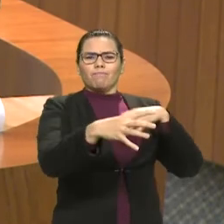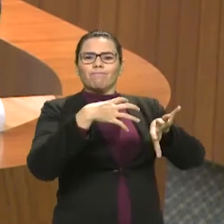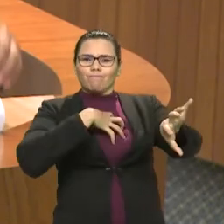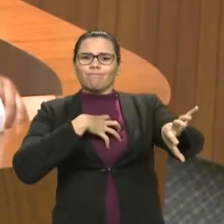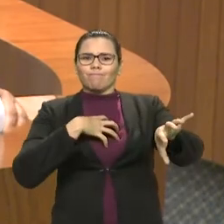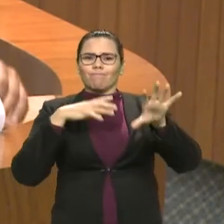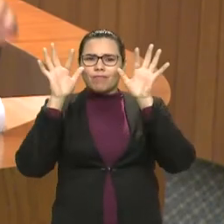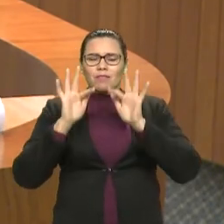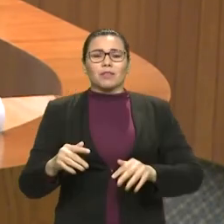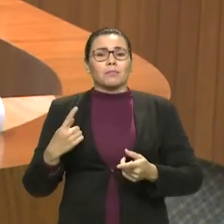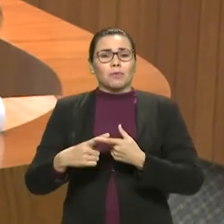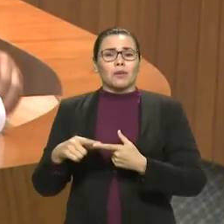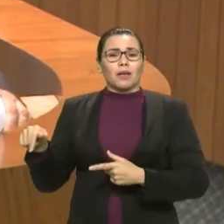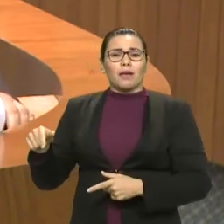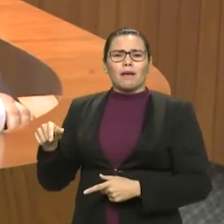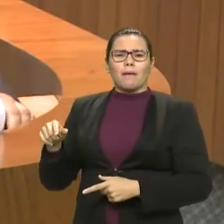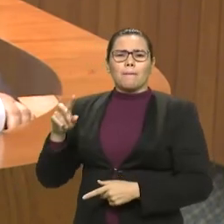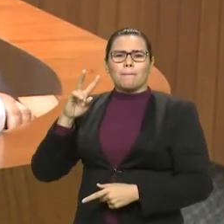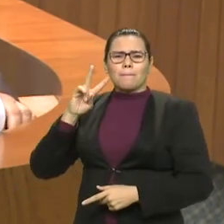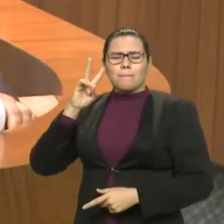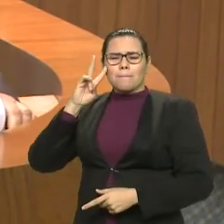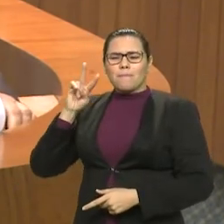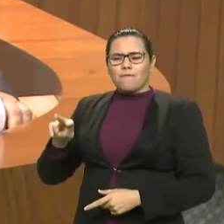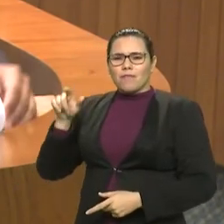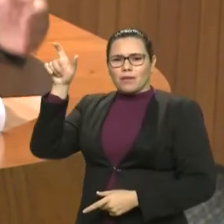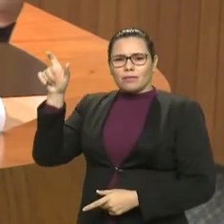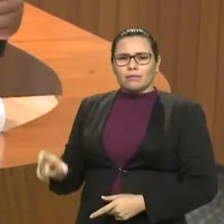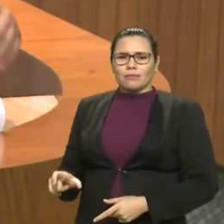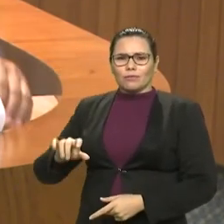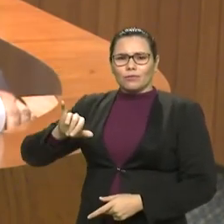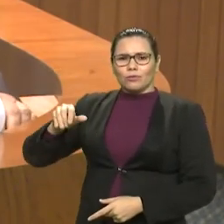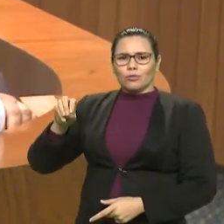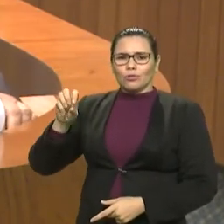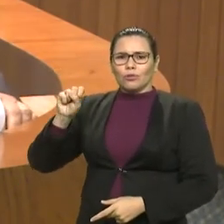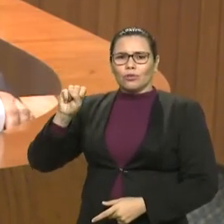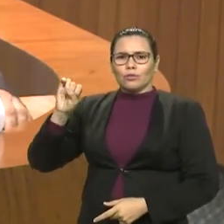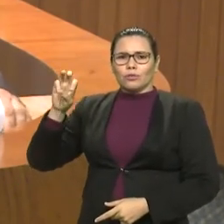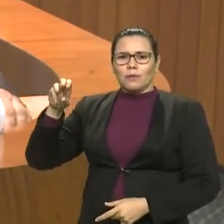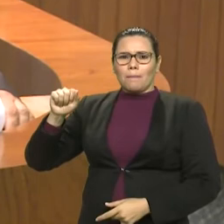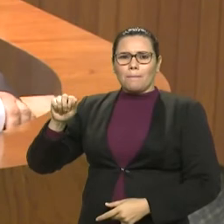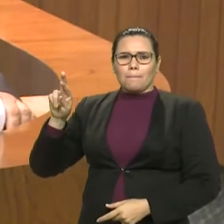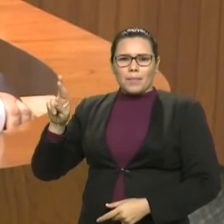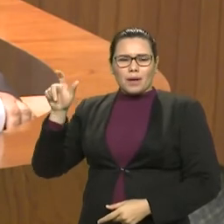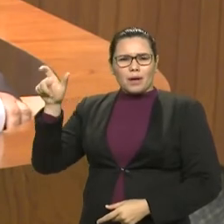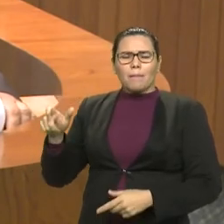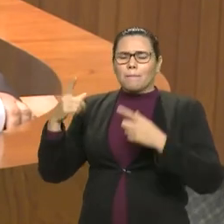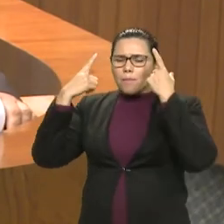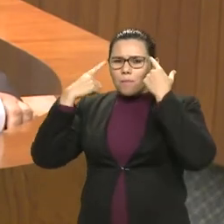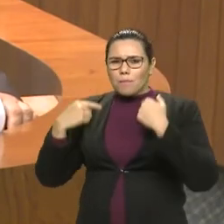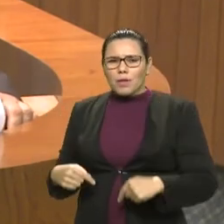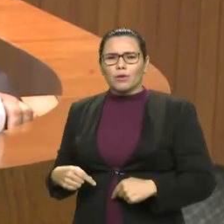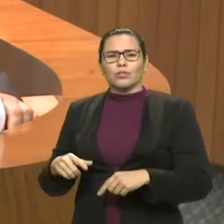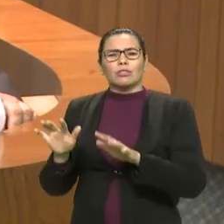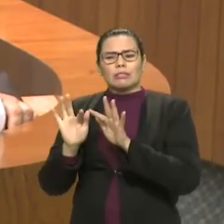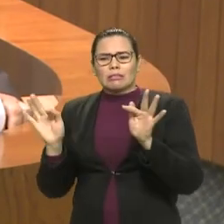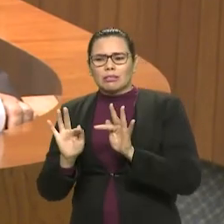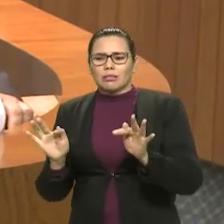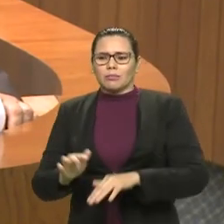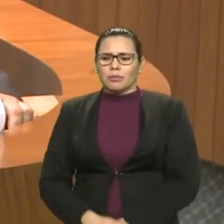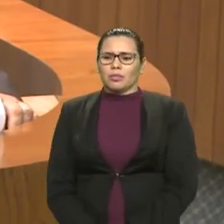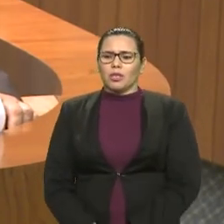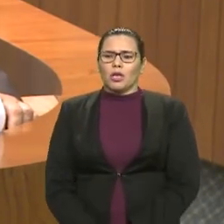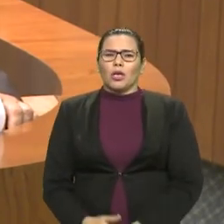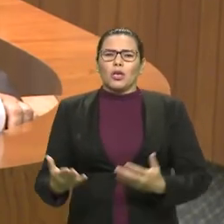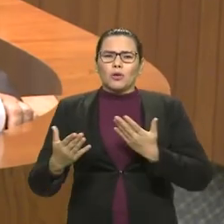logo ali uma pessoa humilde ou a pessoa simples e o que a gente pode ver que a política o estado do Maranhão não quer ver aquela pessoa